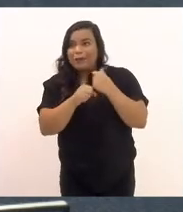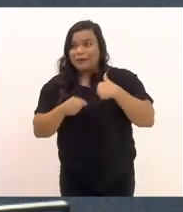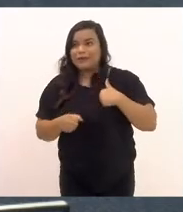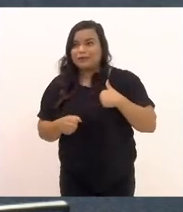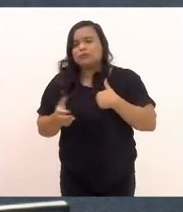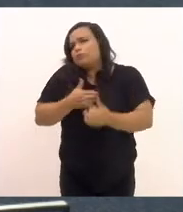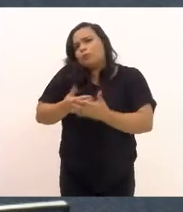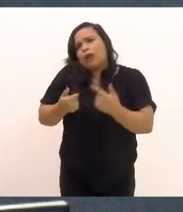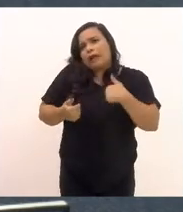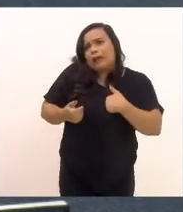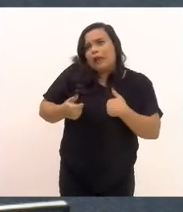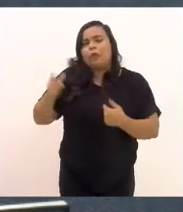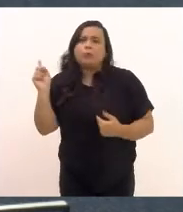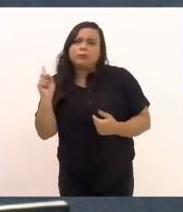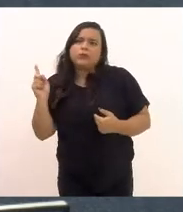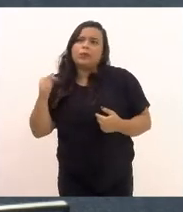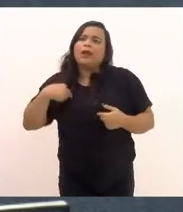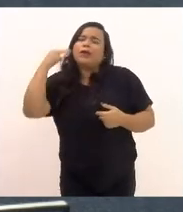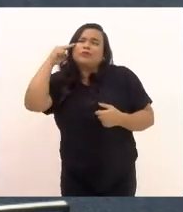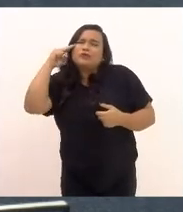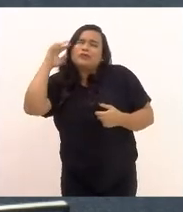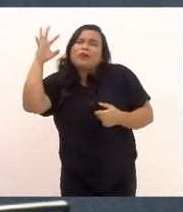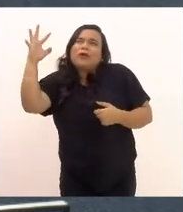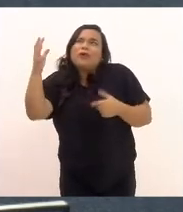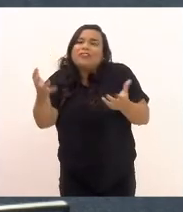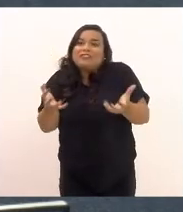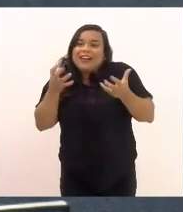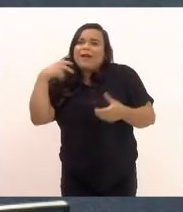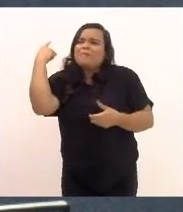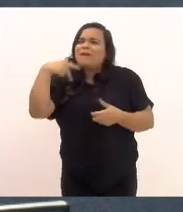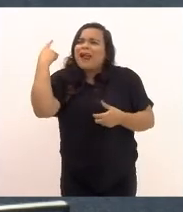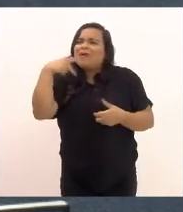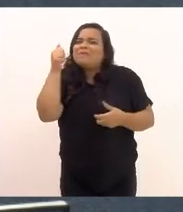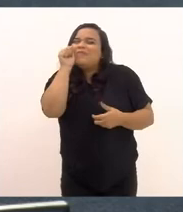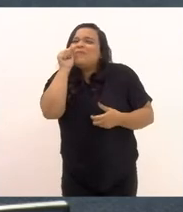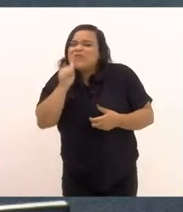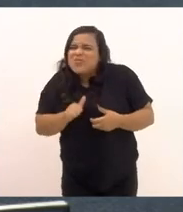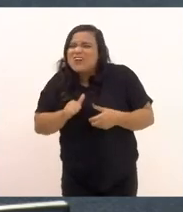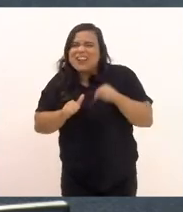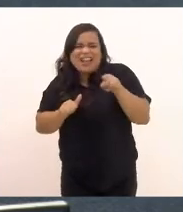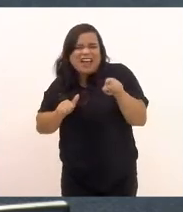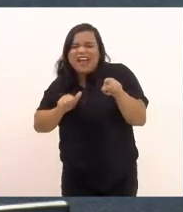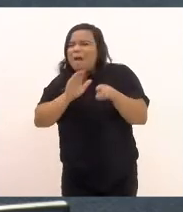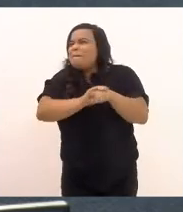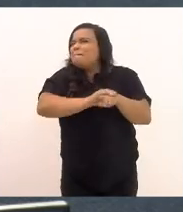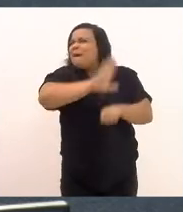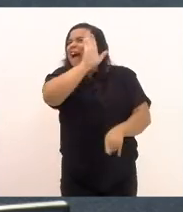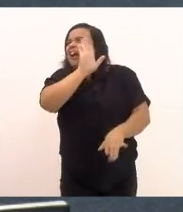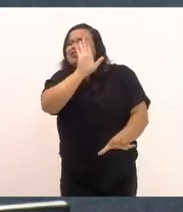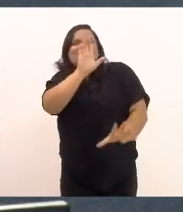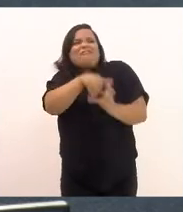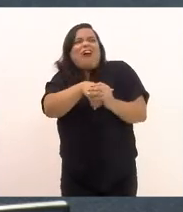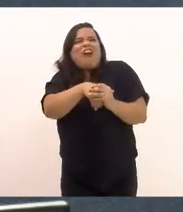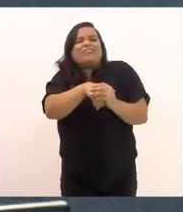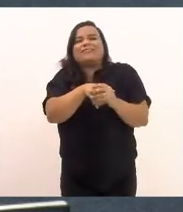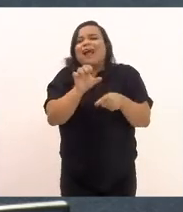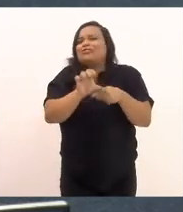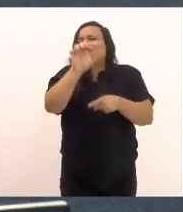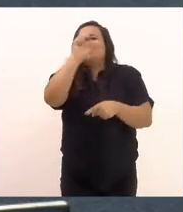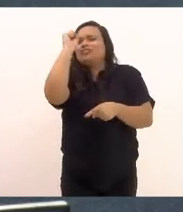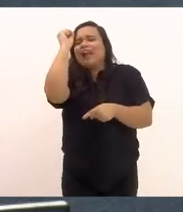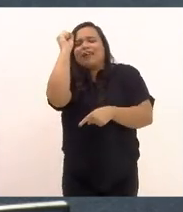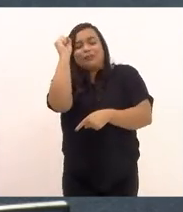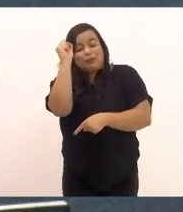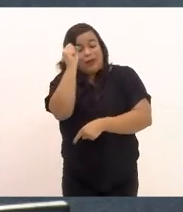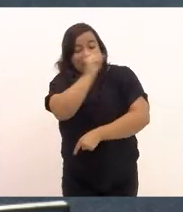eu ou não, eu sonho em ver uma parlamentar mulher sendo a mais votada do nosso estado do Rio de Janeiro.